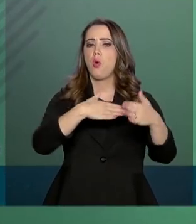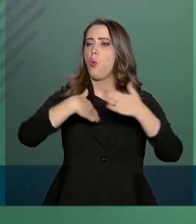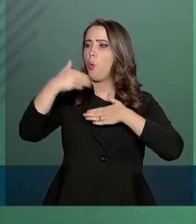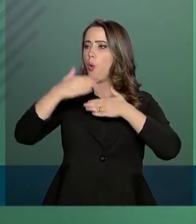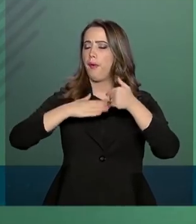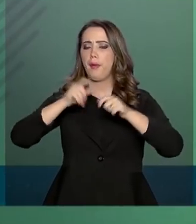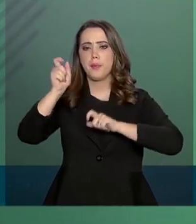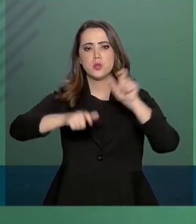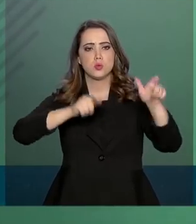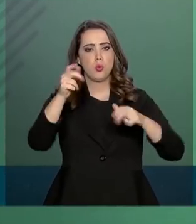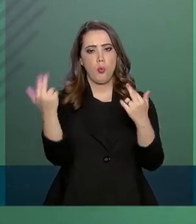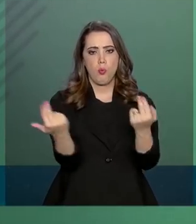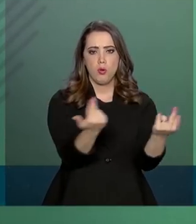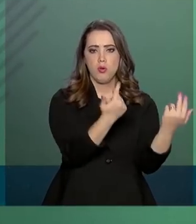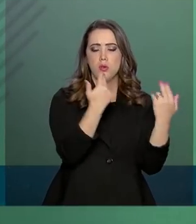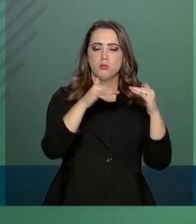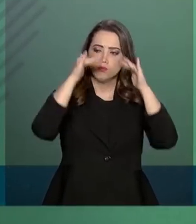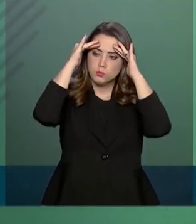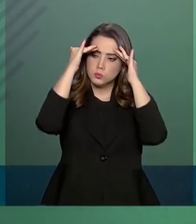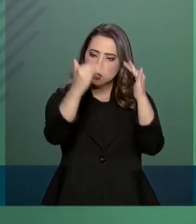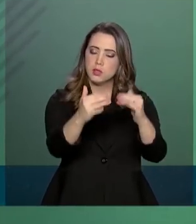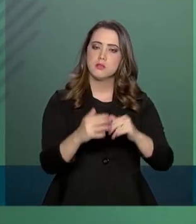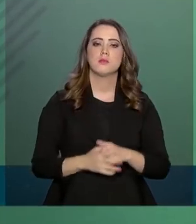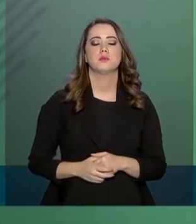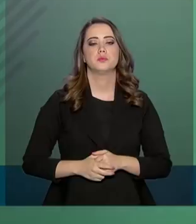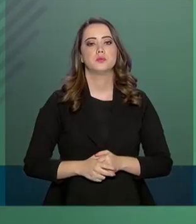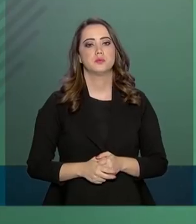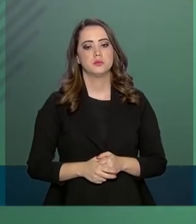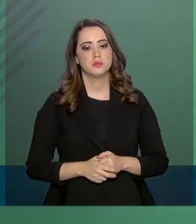esse código ele se submete